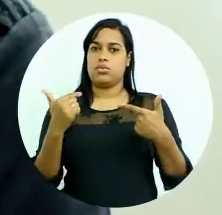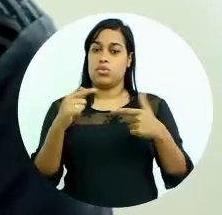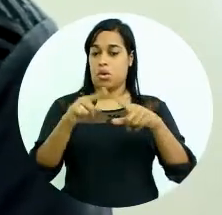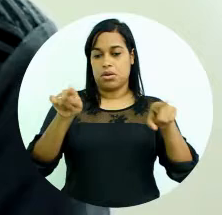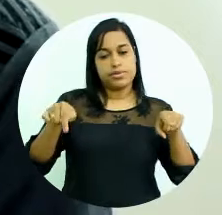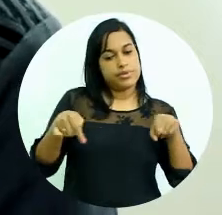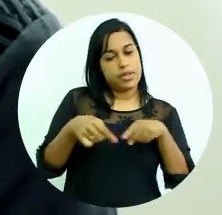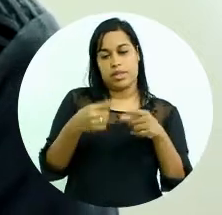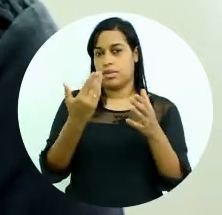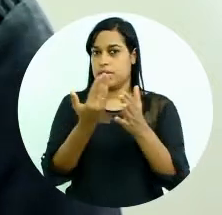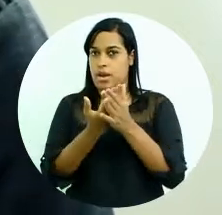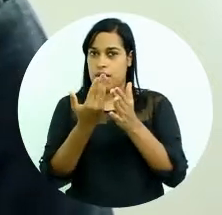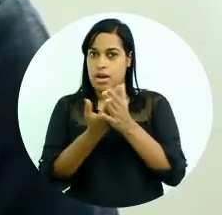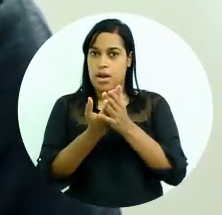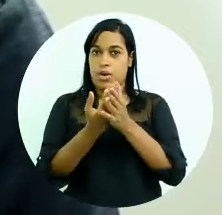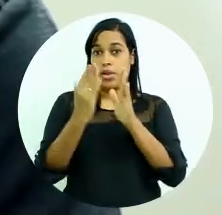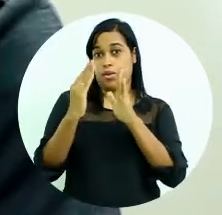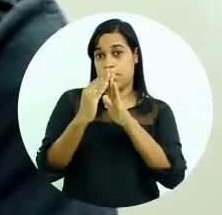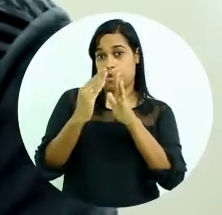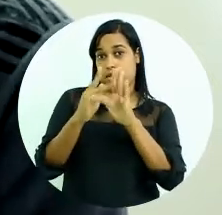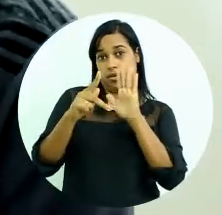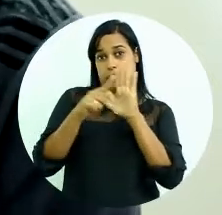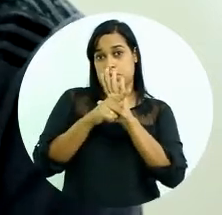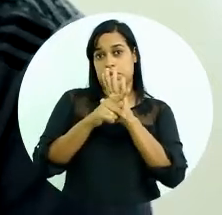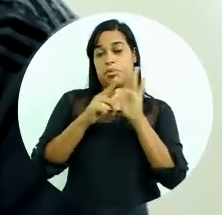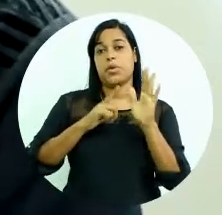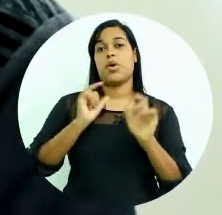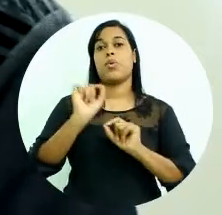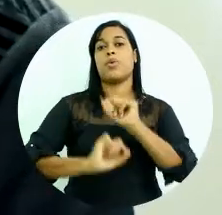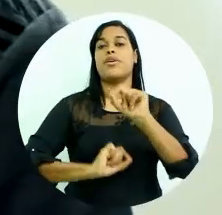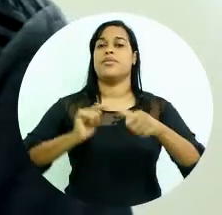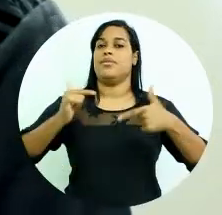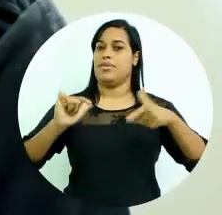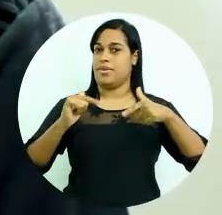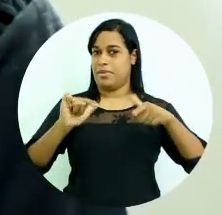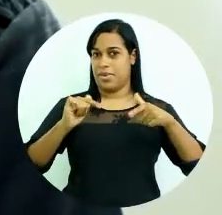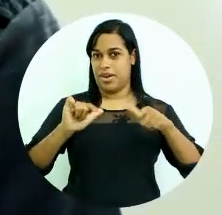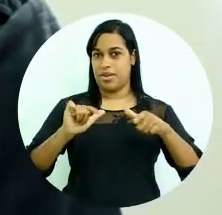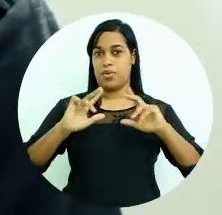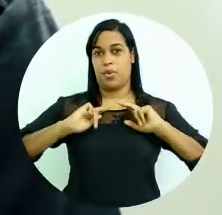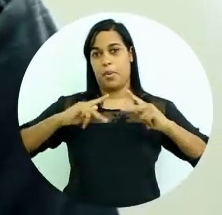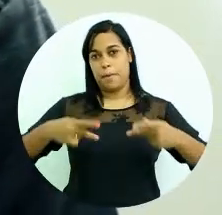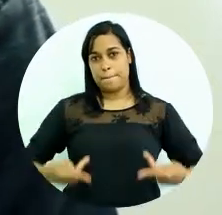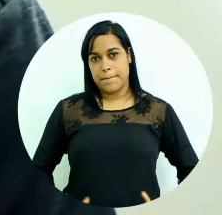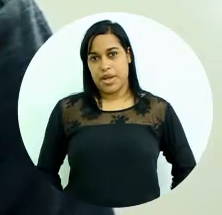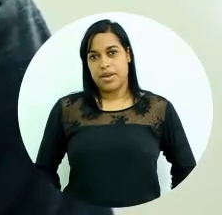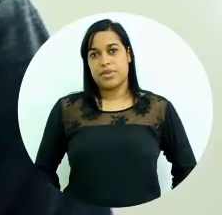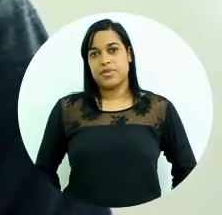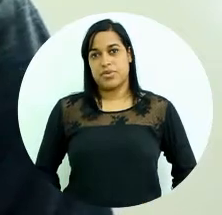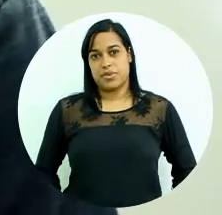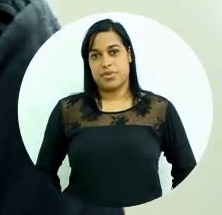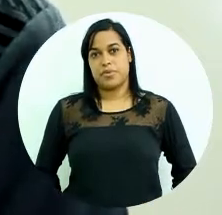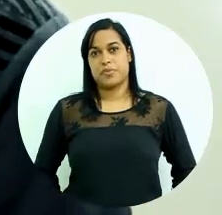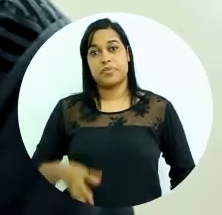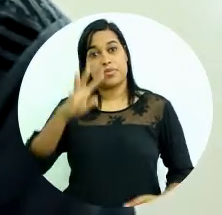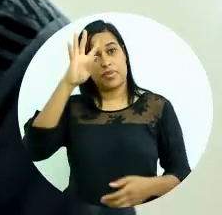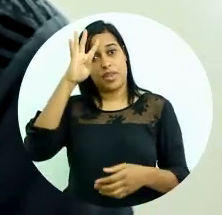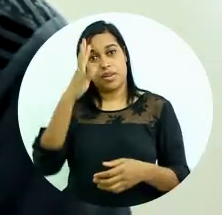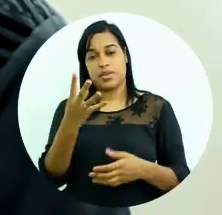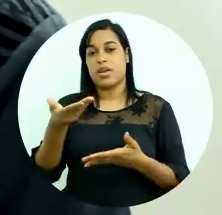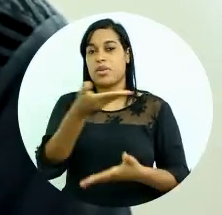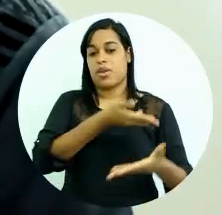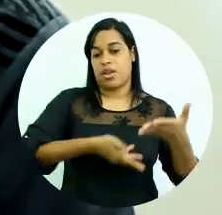no ambiente de uma sala de aula, dentro da sua casa, é fruto do trabalho humano, seja